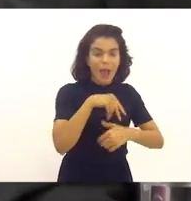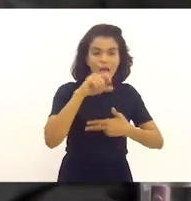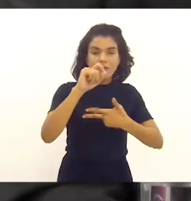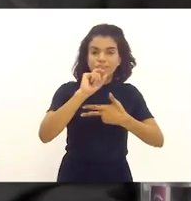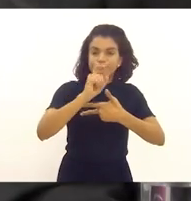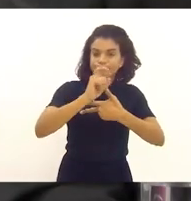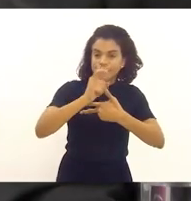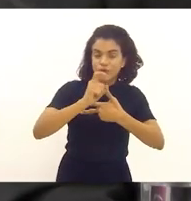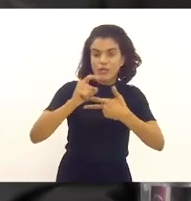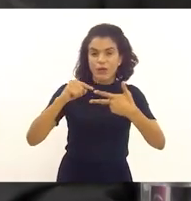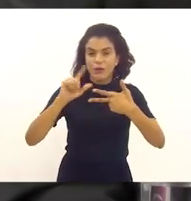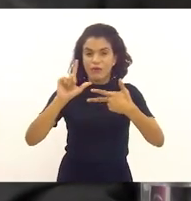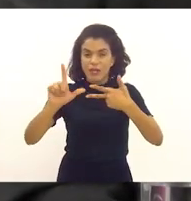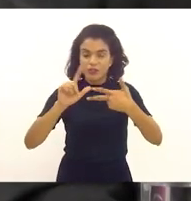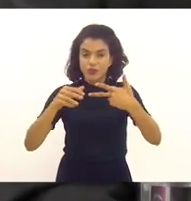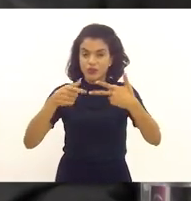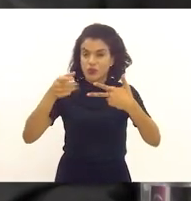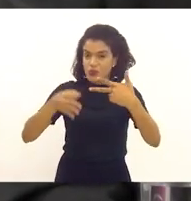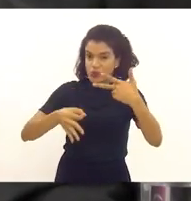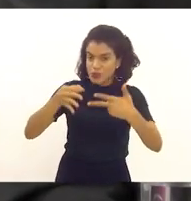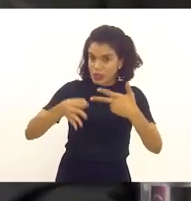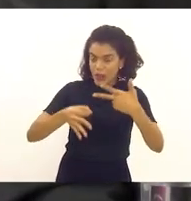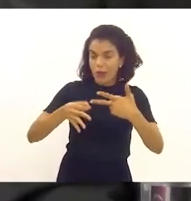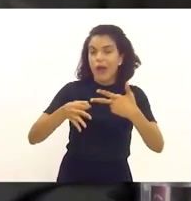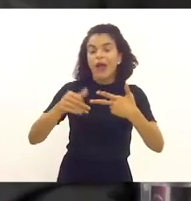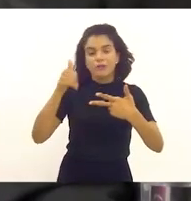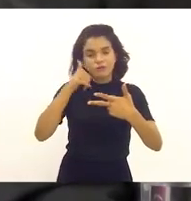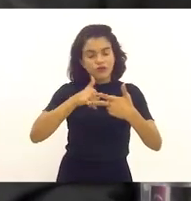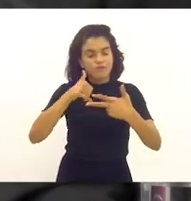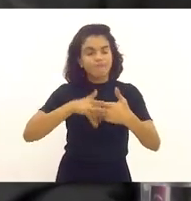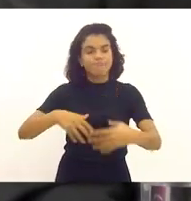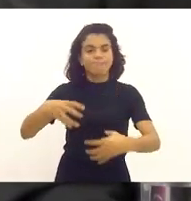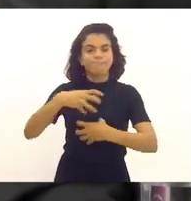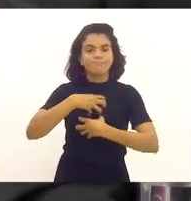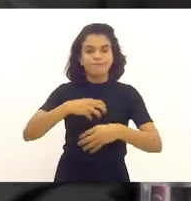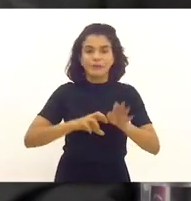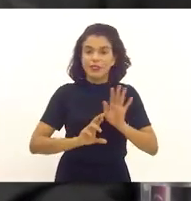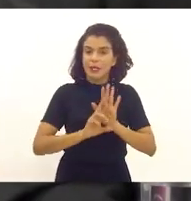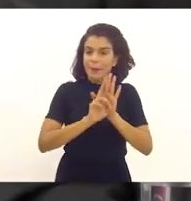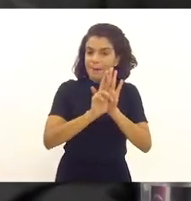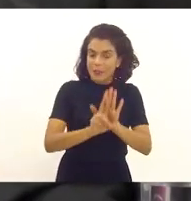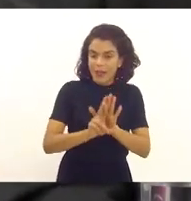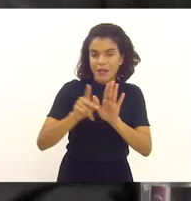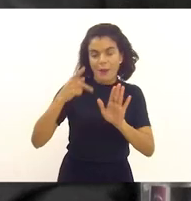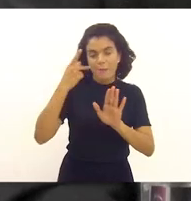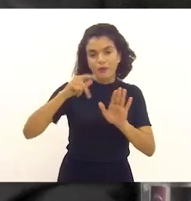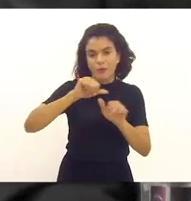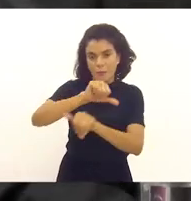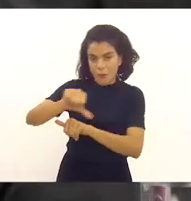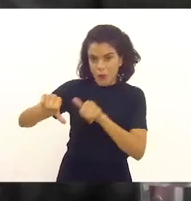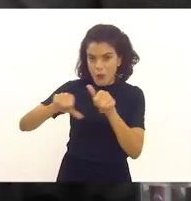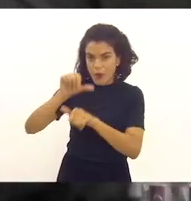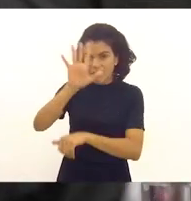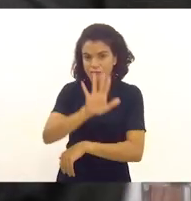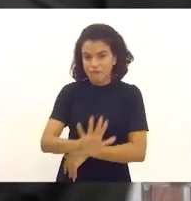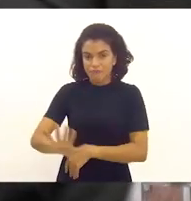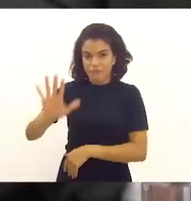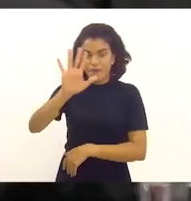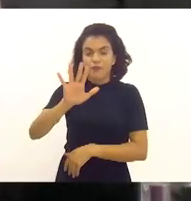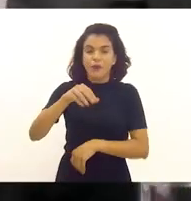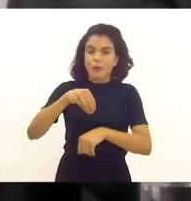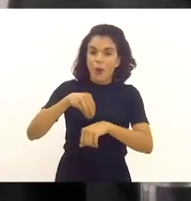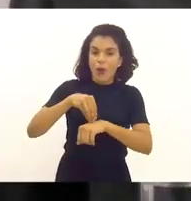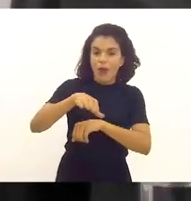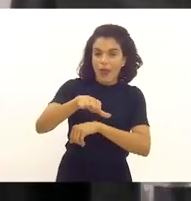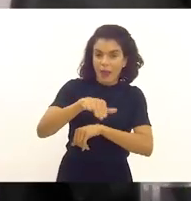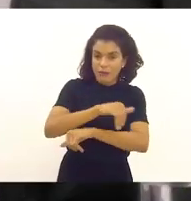legislativo no executivo e no judiciário é que as mulheres vão se sentir representadas e essa política vai mudar no âmbito nacional então meu recado